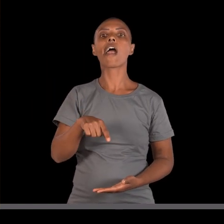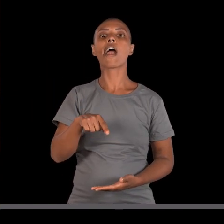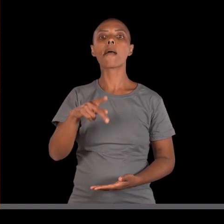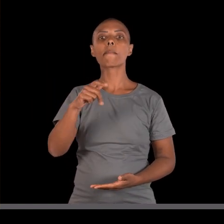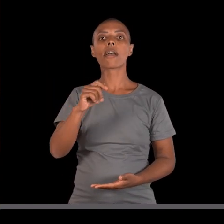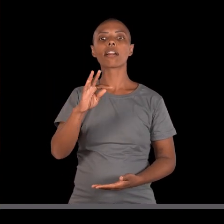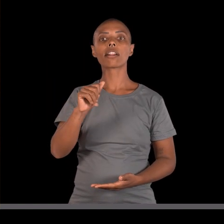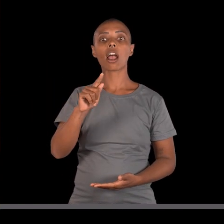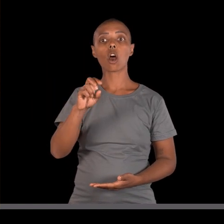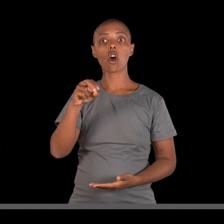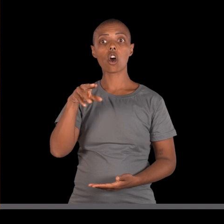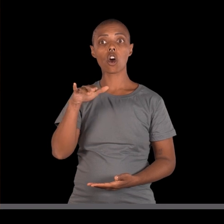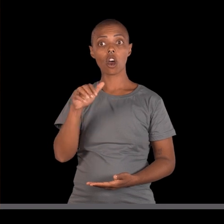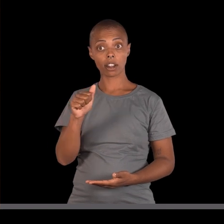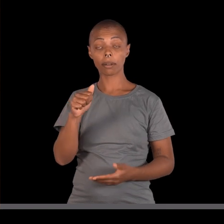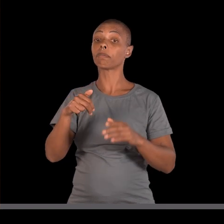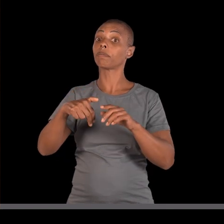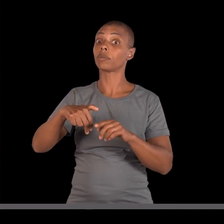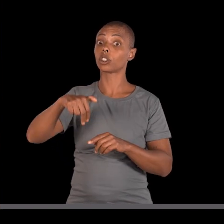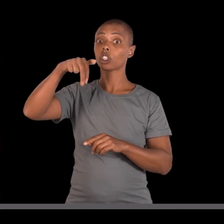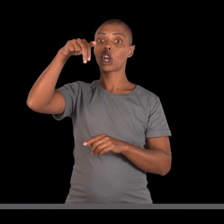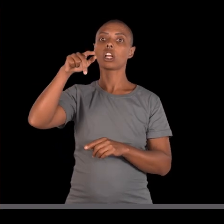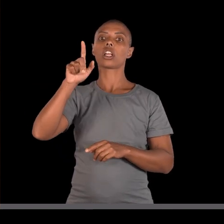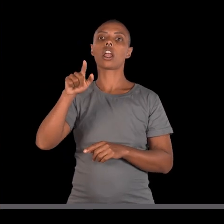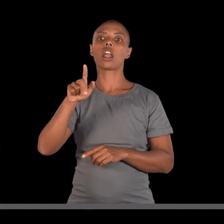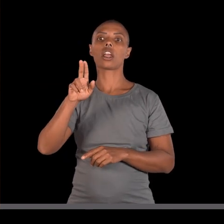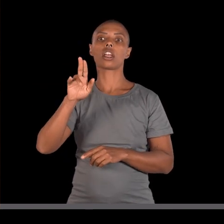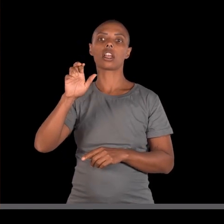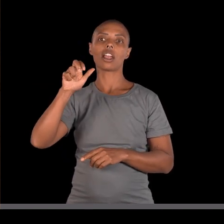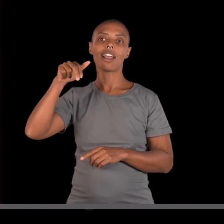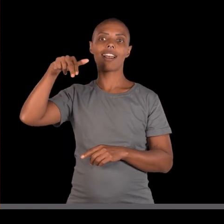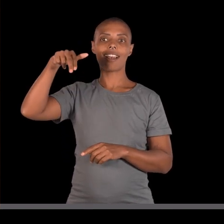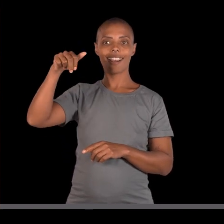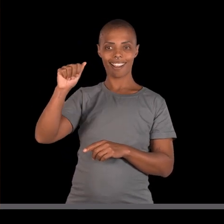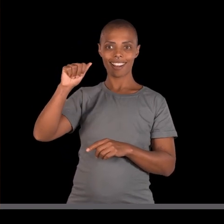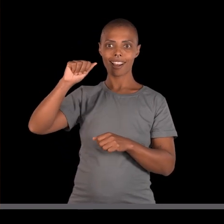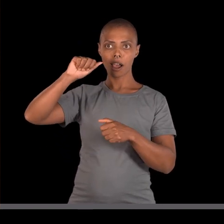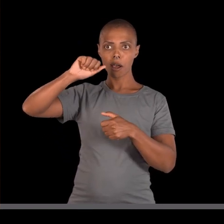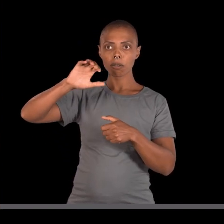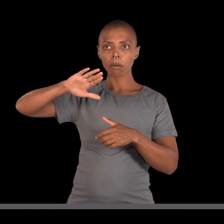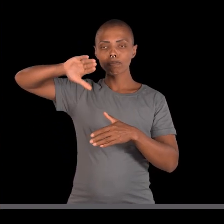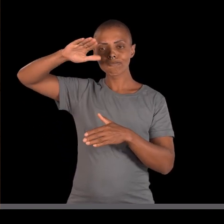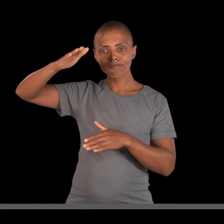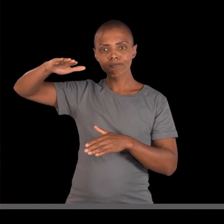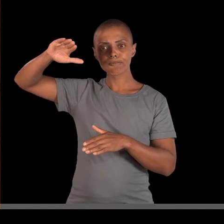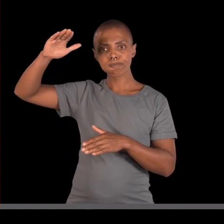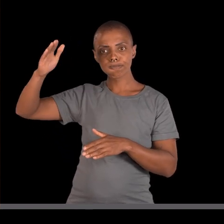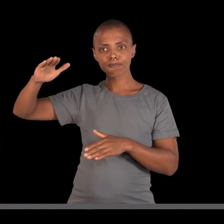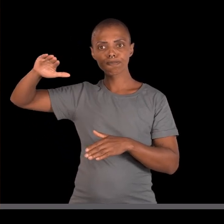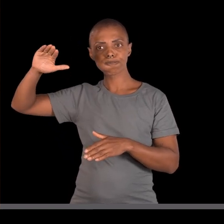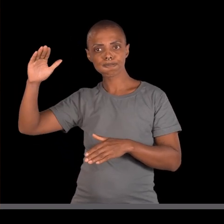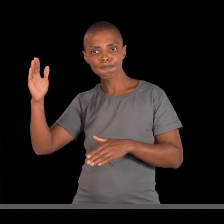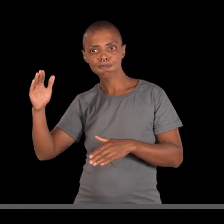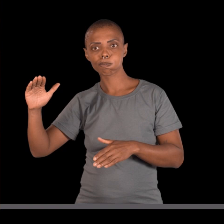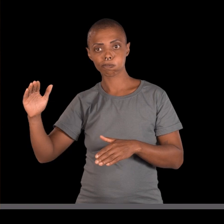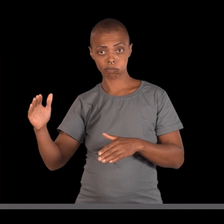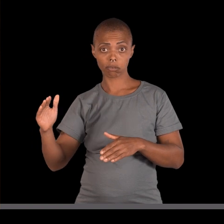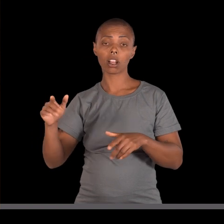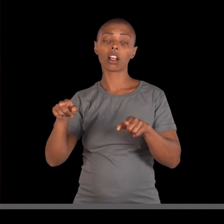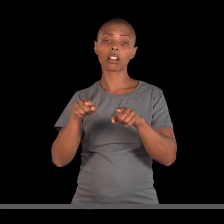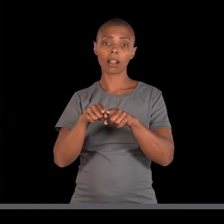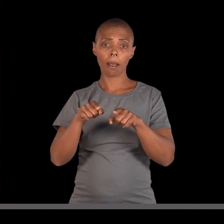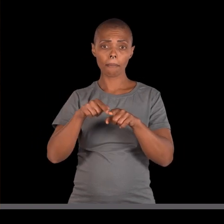sul e no norte o Planalto das Guianas. São áreas de escuros cristalinos com